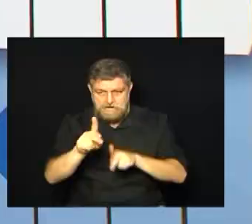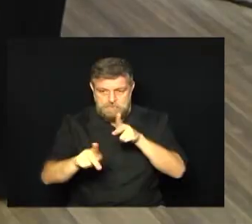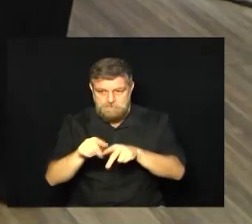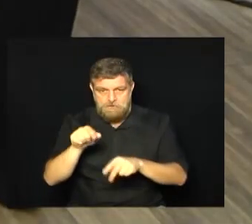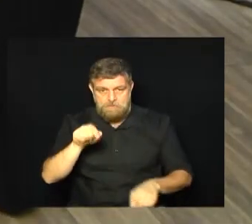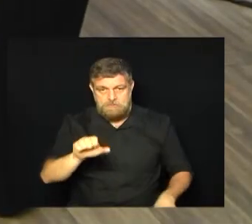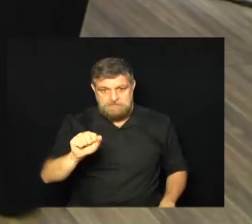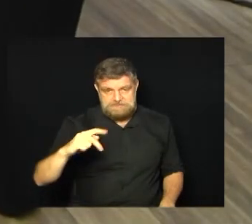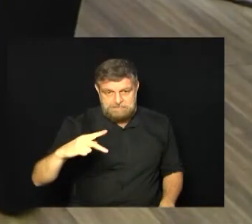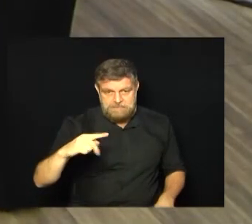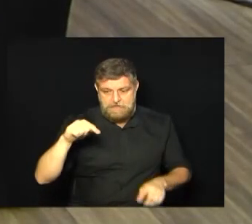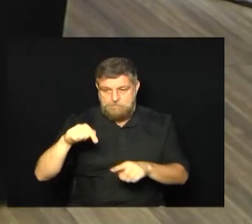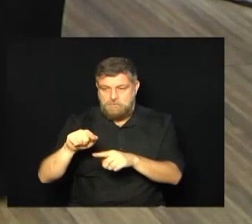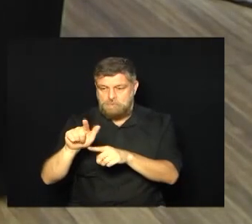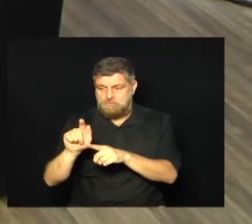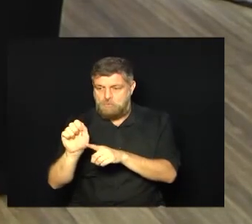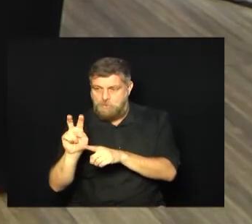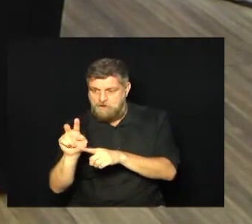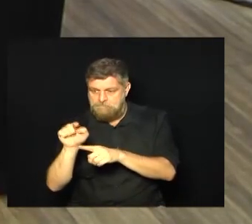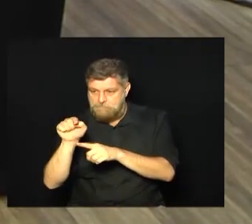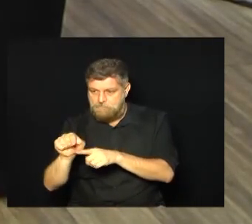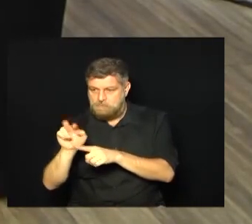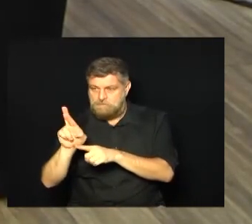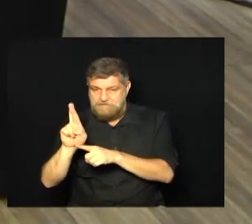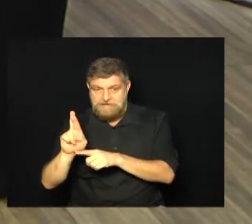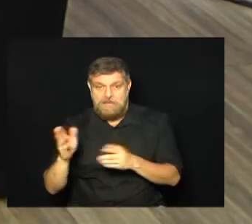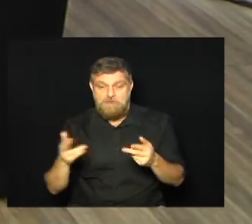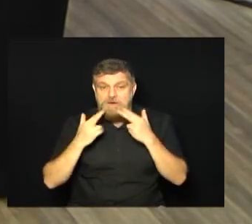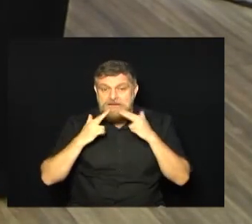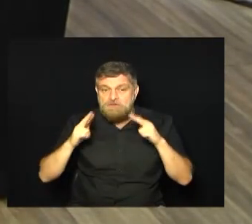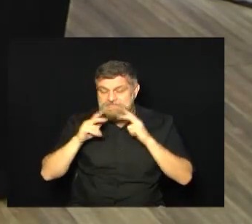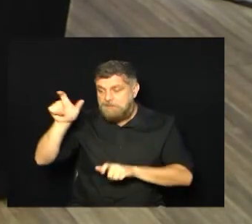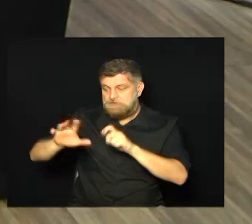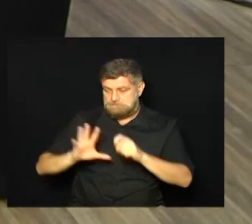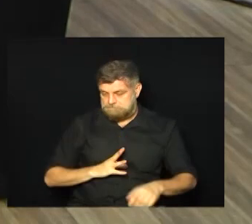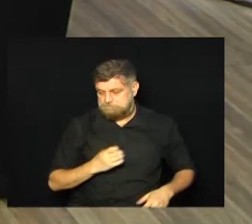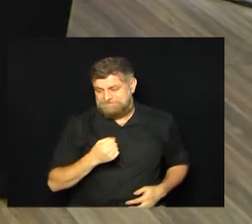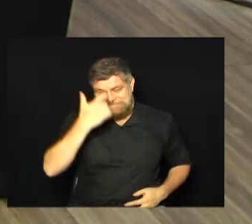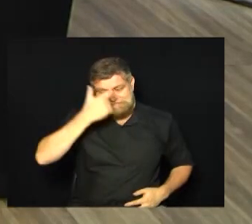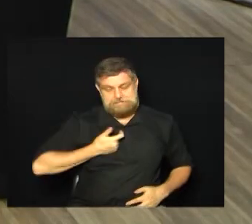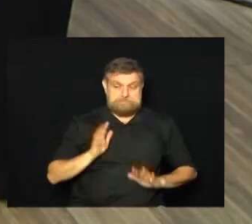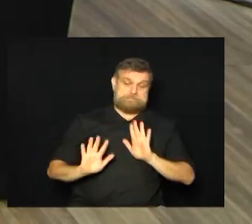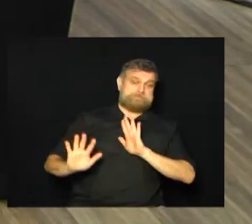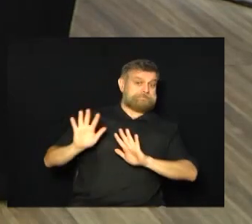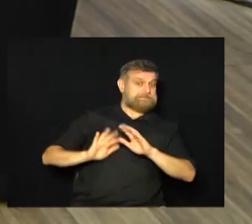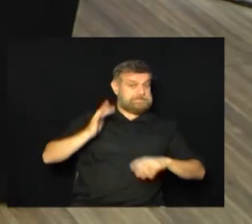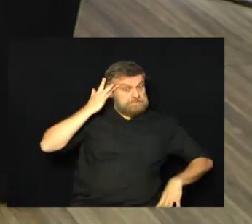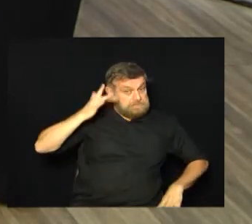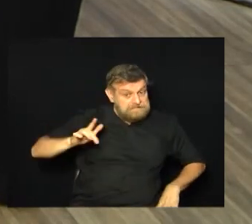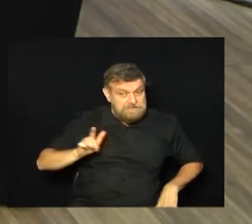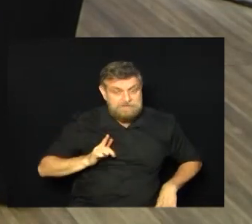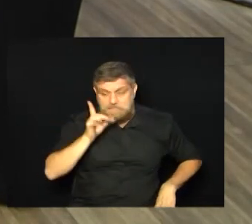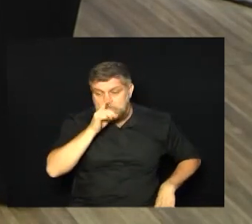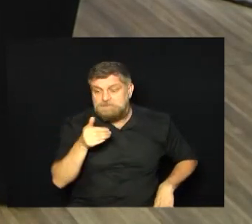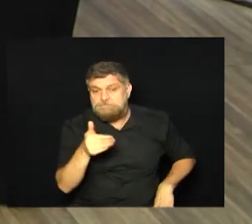bolsadopovo.sp.gov.br. Agora a próxima notícia é para os corajosos, hein? Então atenção, eu não sei se eu iria, viu, Mirna Abreu, mas no próximo